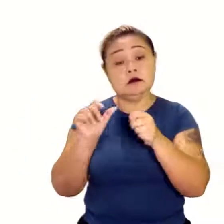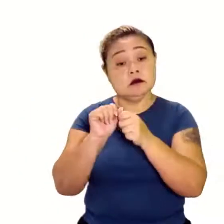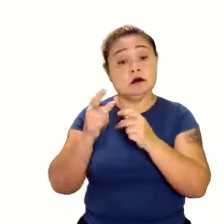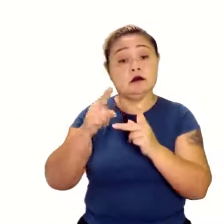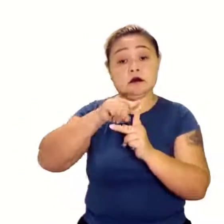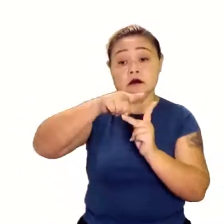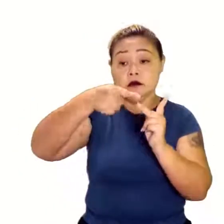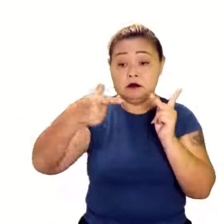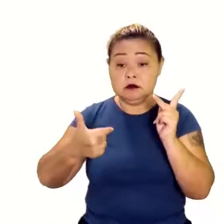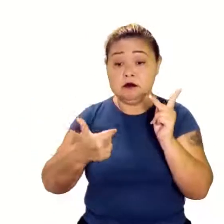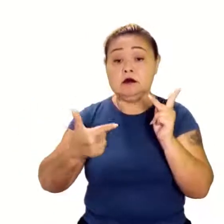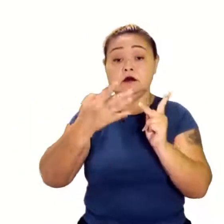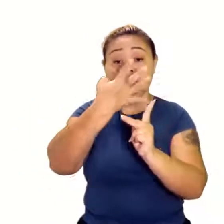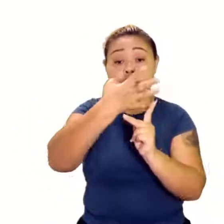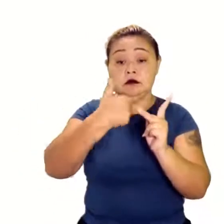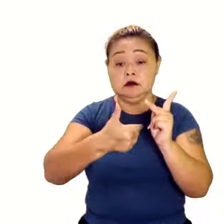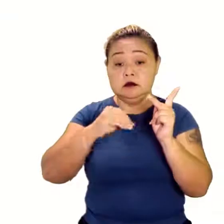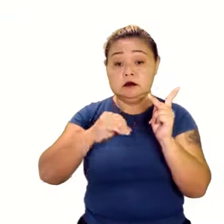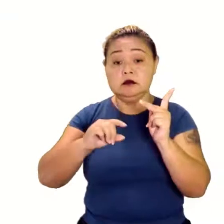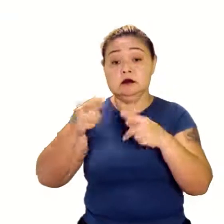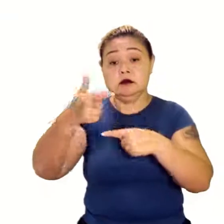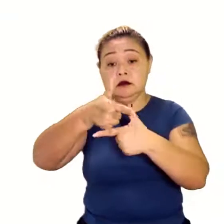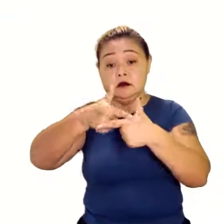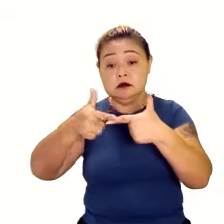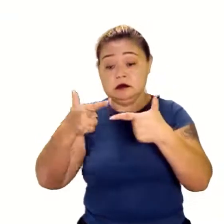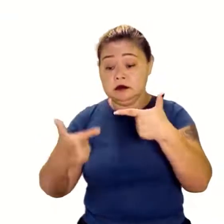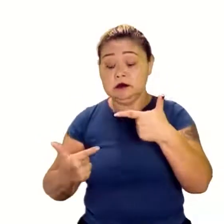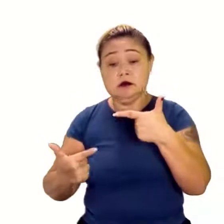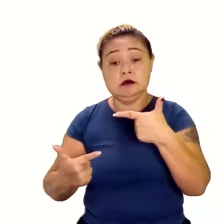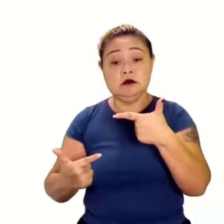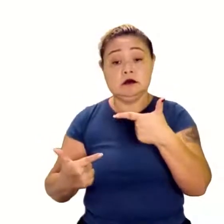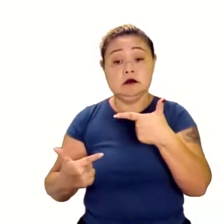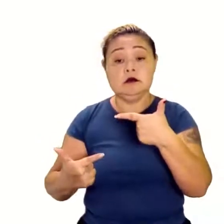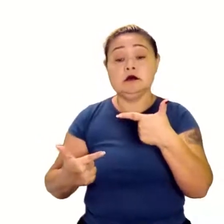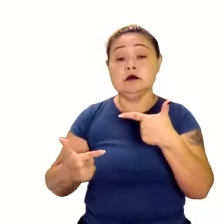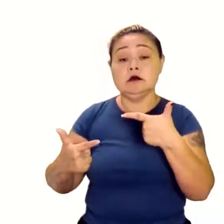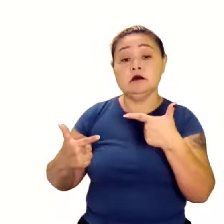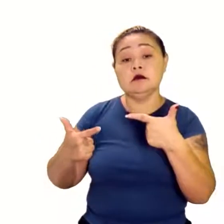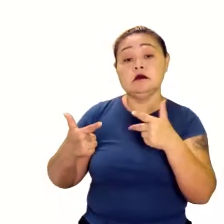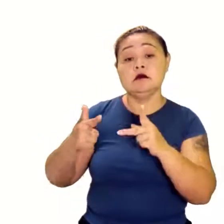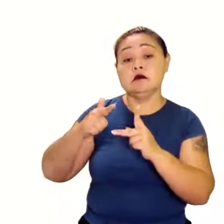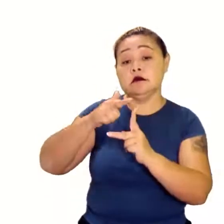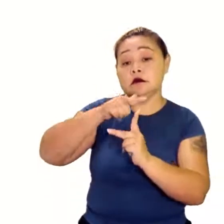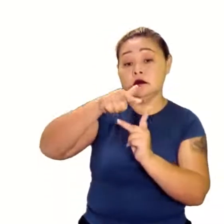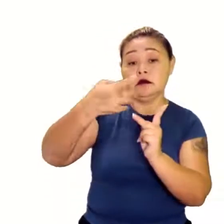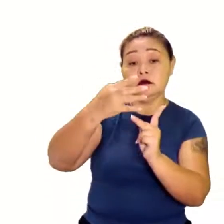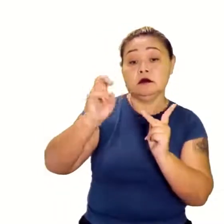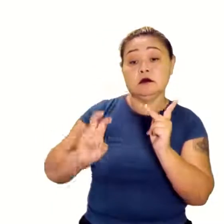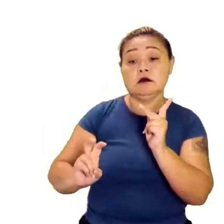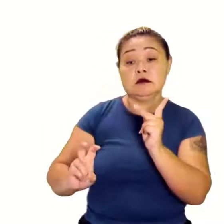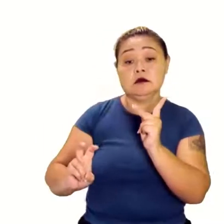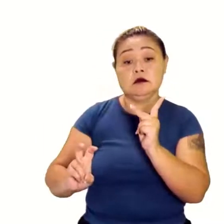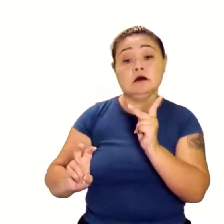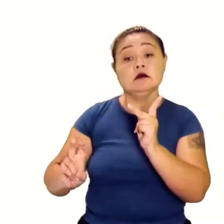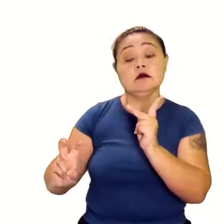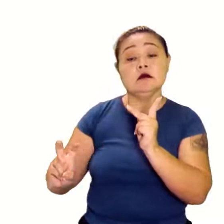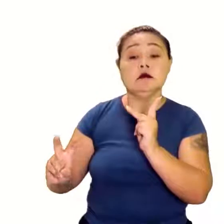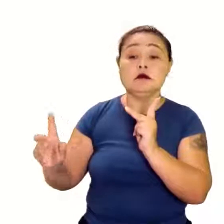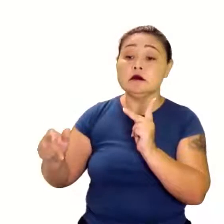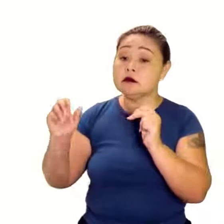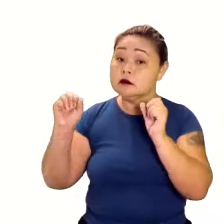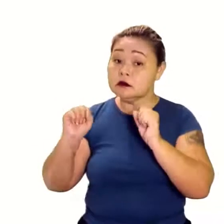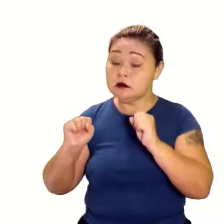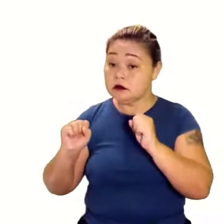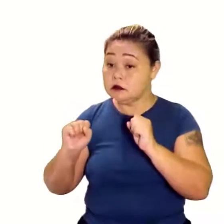coisa que raiz quarta de 10 dividido por 2. Que vai dar raiz quarta de 5. Lembrando que